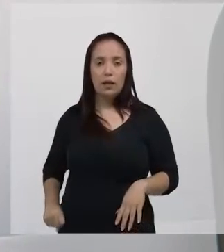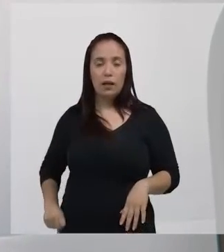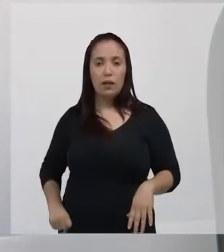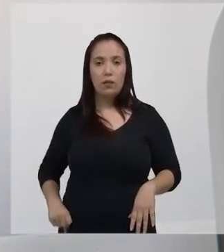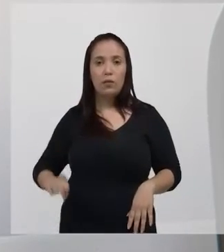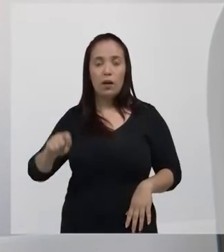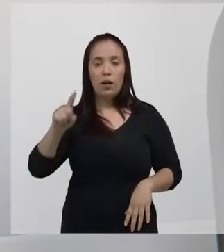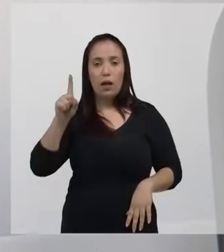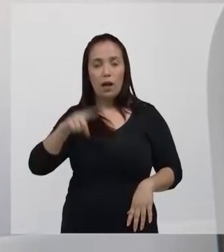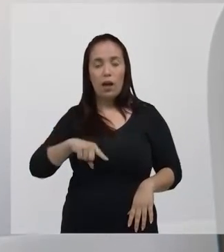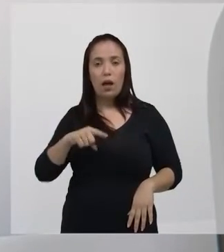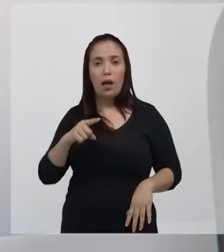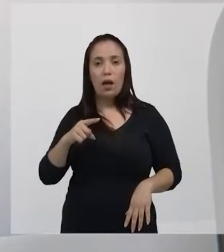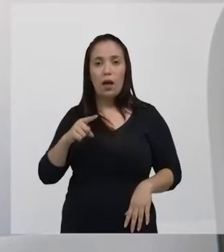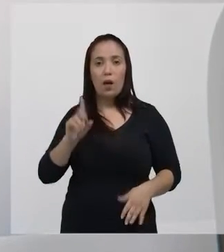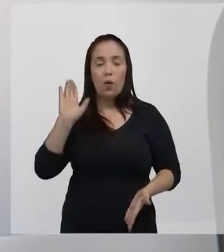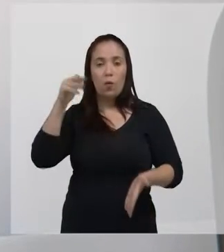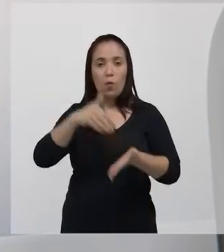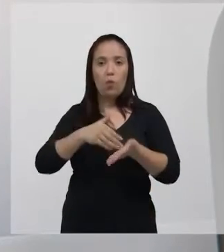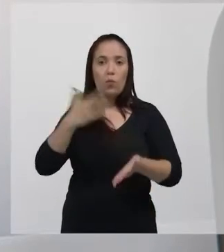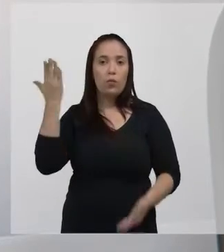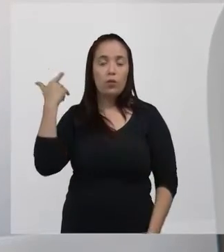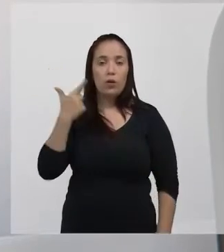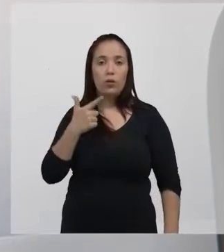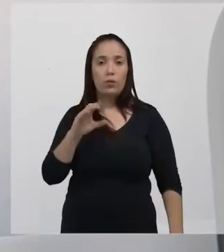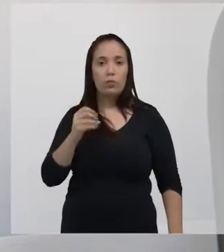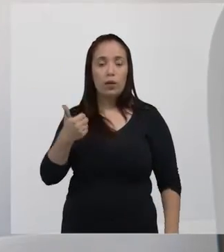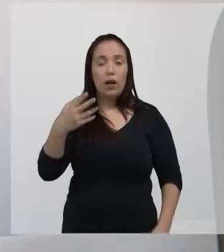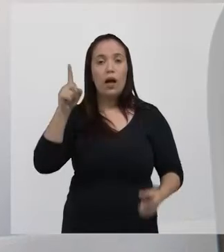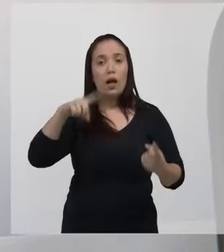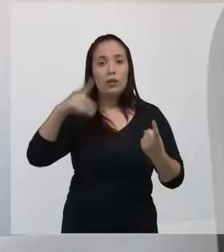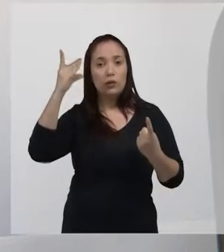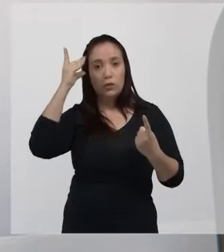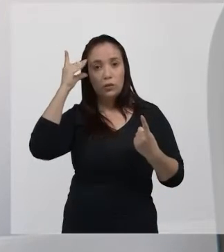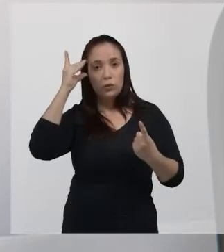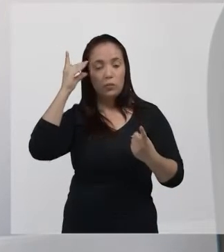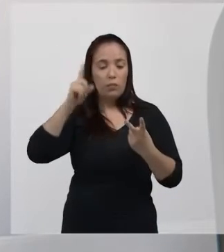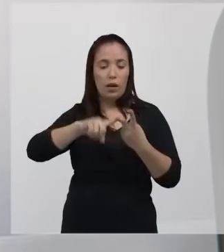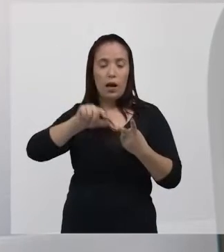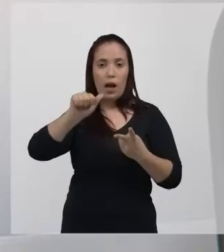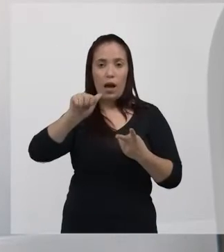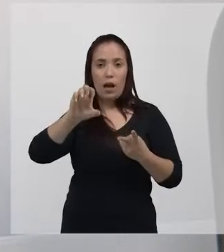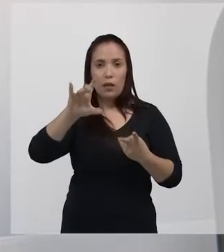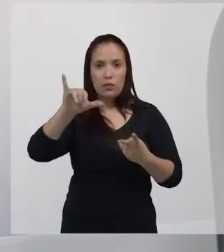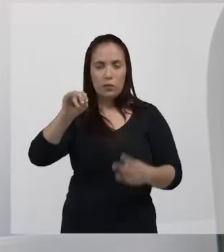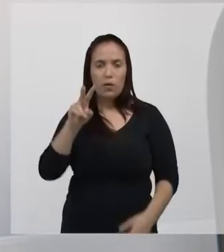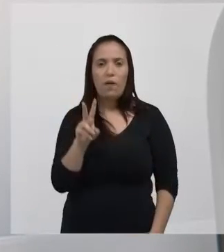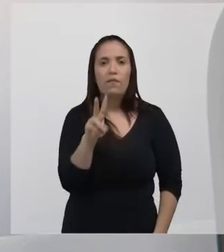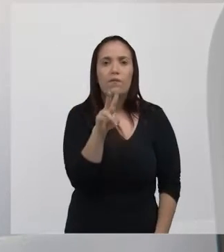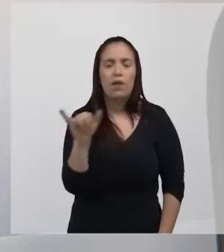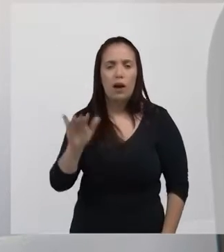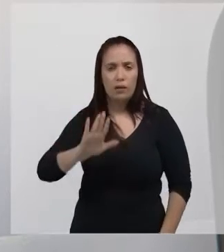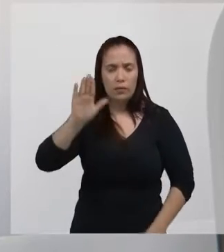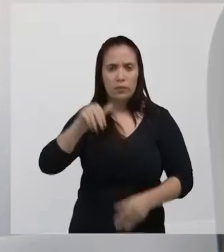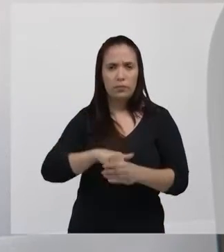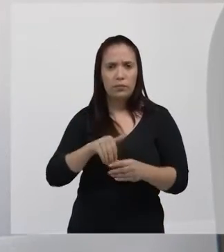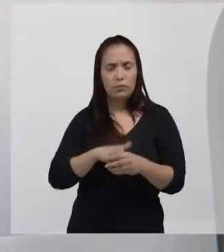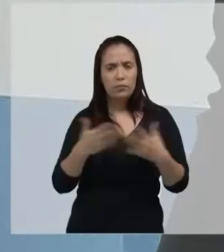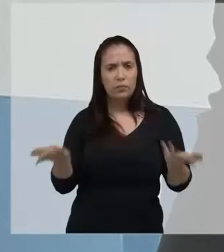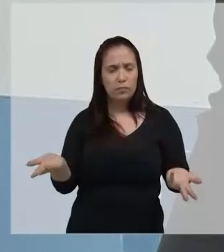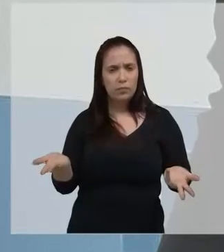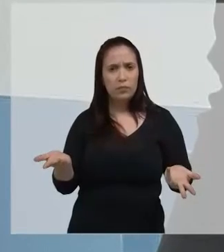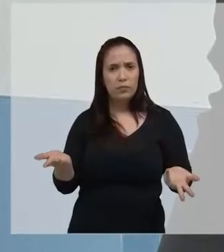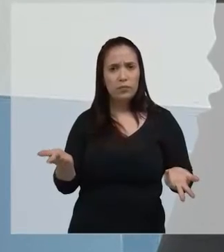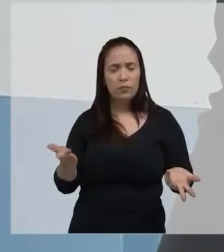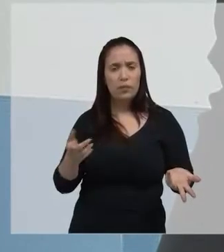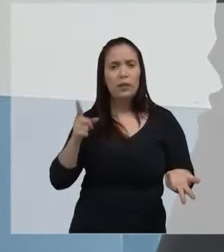2 candidatos do segundo turno de 2014. Dilma Rousseff e Aécio Neves. Meu Deus do céu. E aqui, e para o Senado